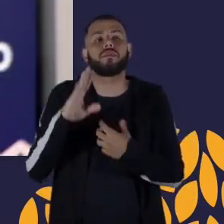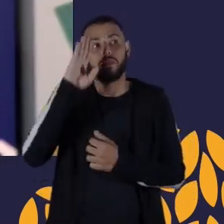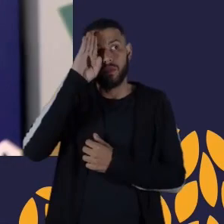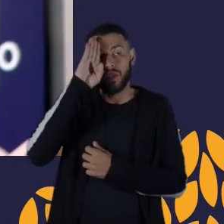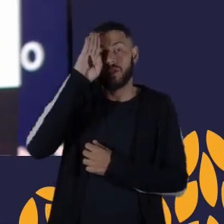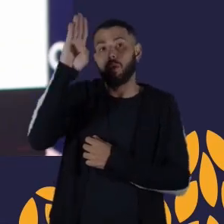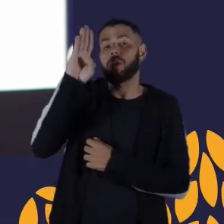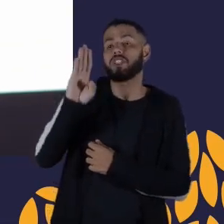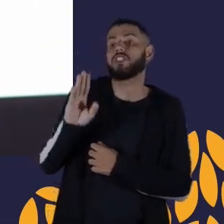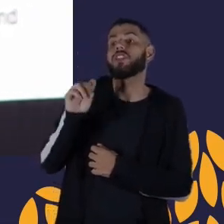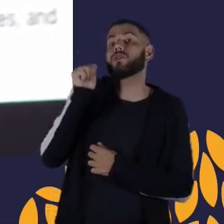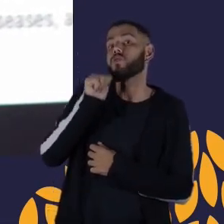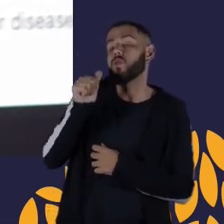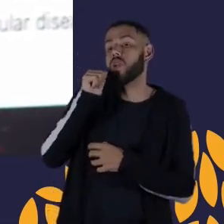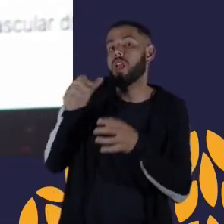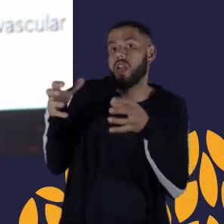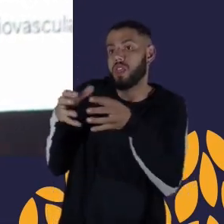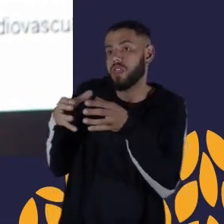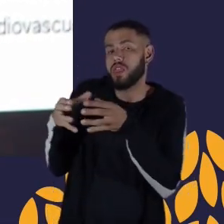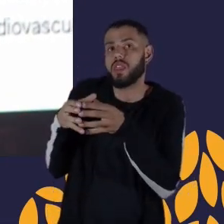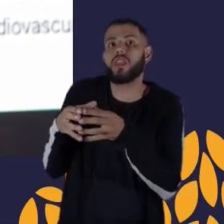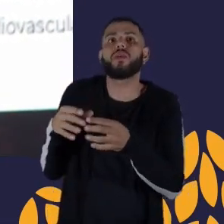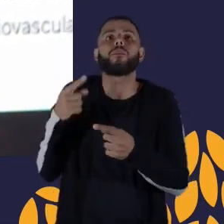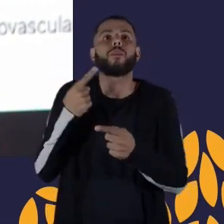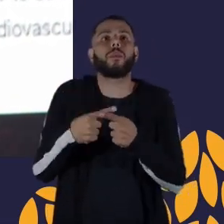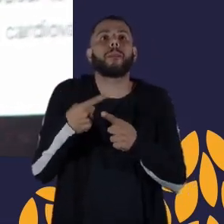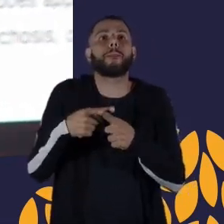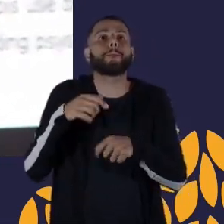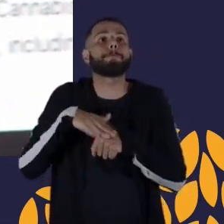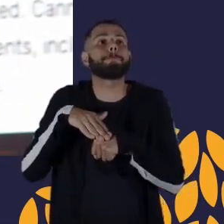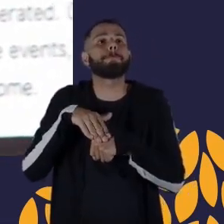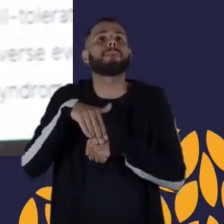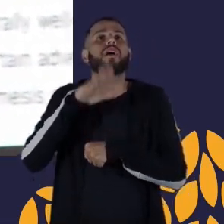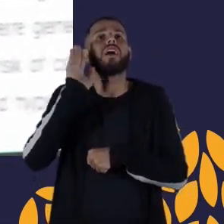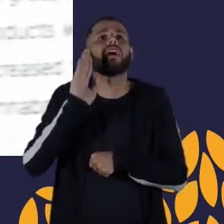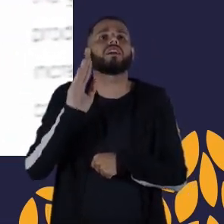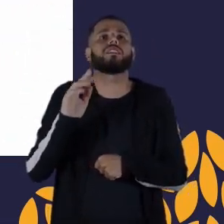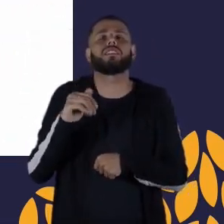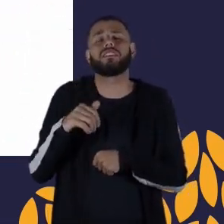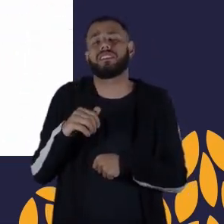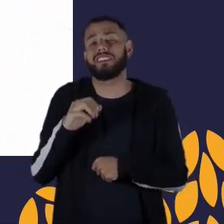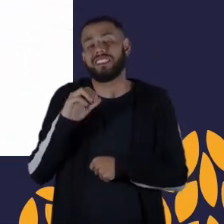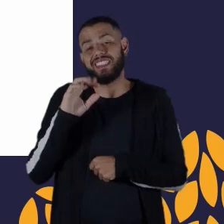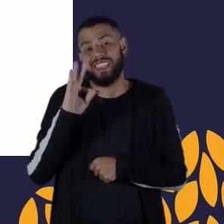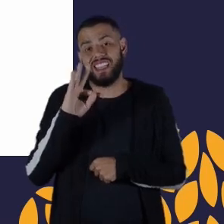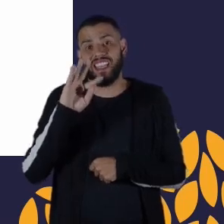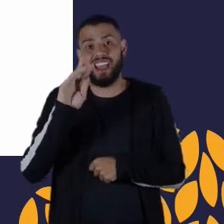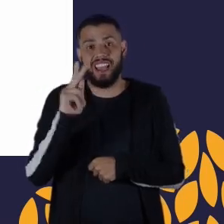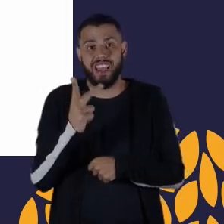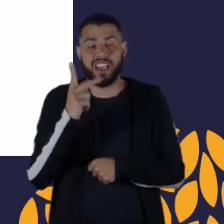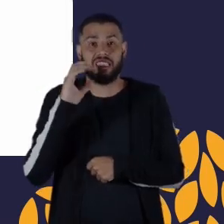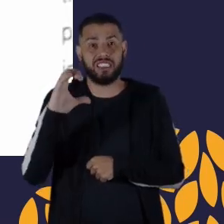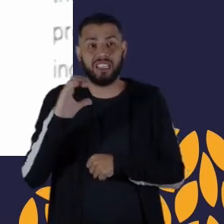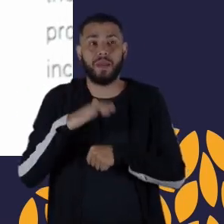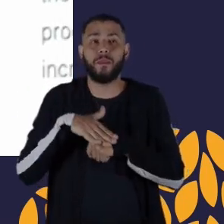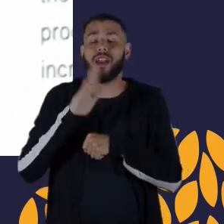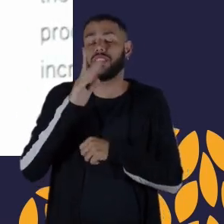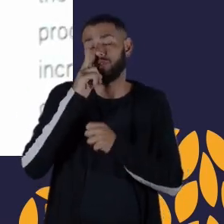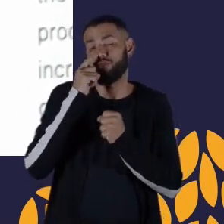mulheres, porque vai ficar com muito mais 11-hidroxi-THC, que é ainda mais potente que